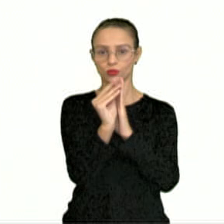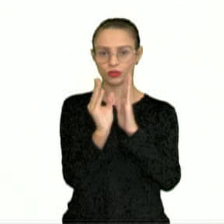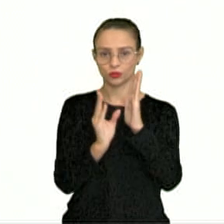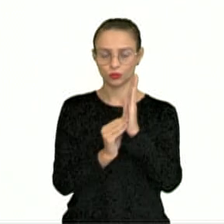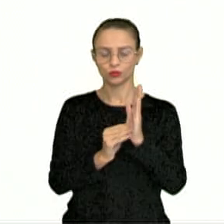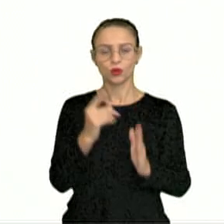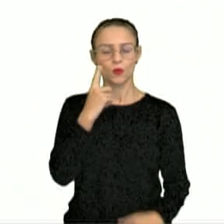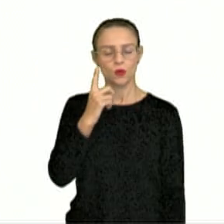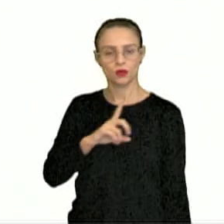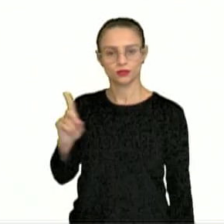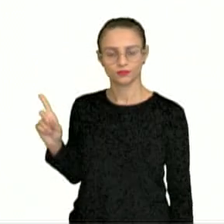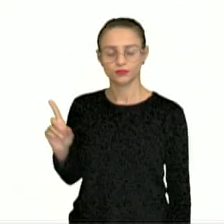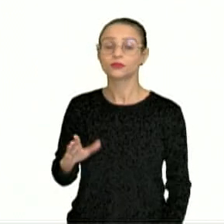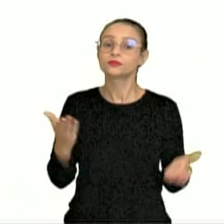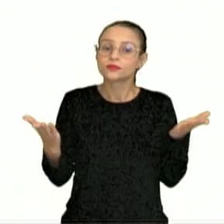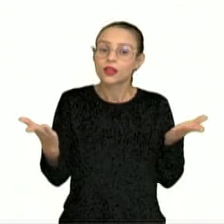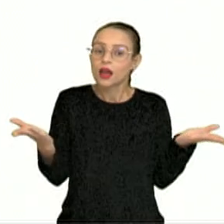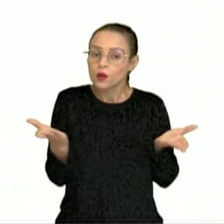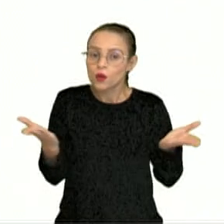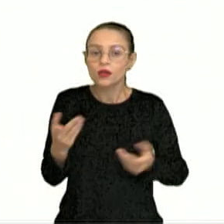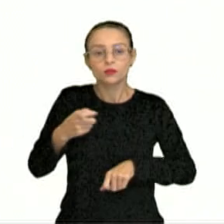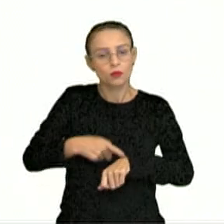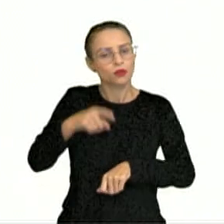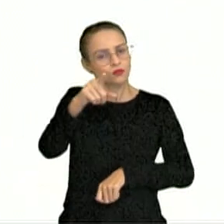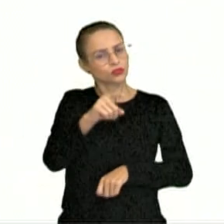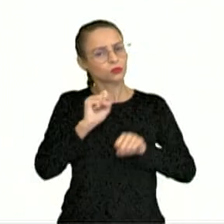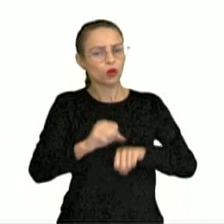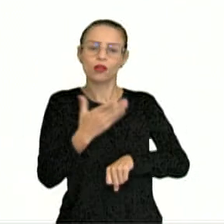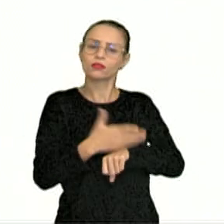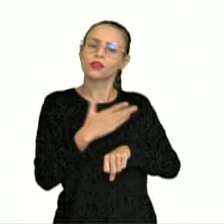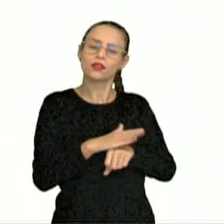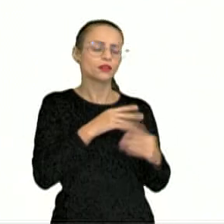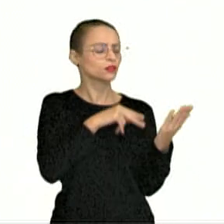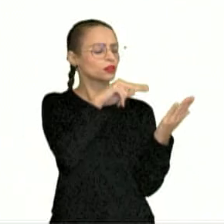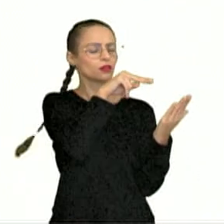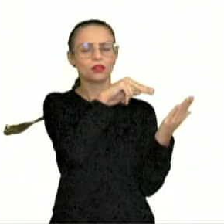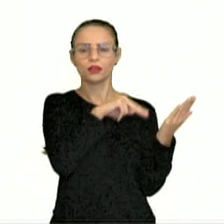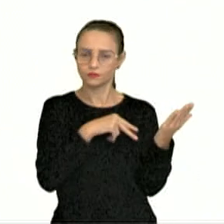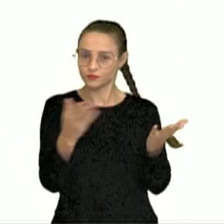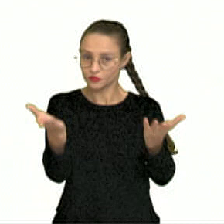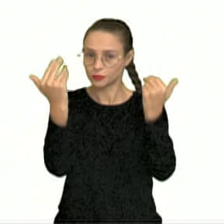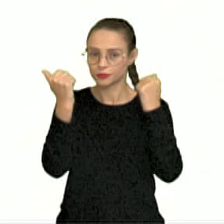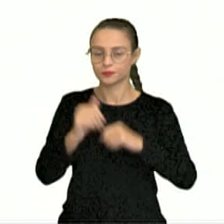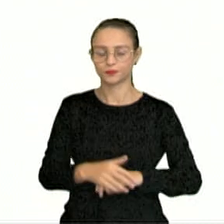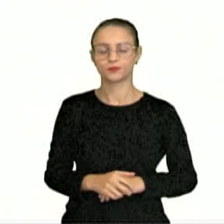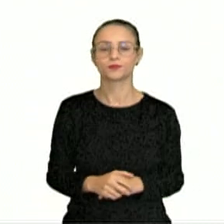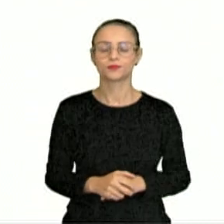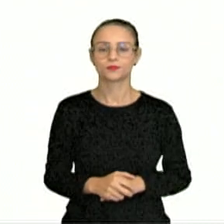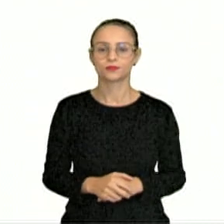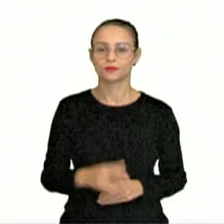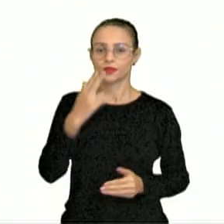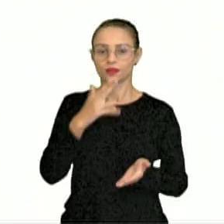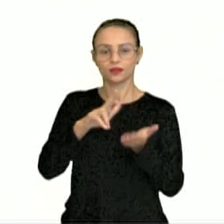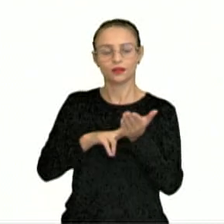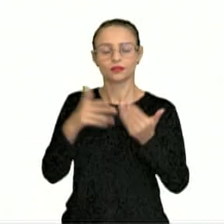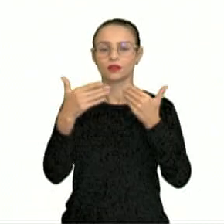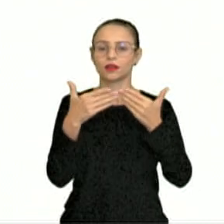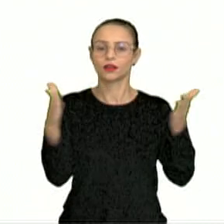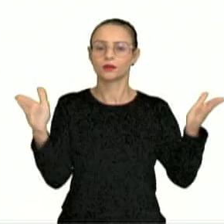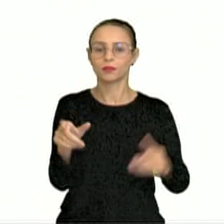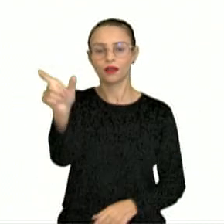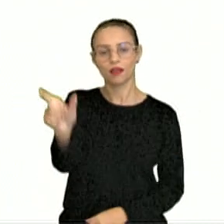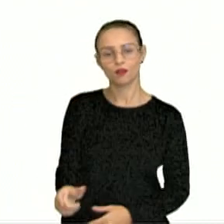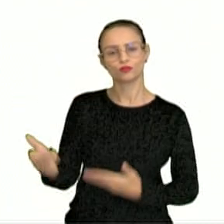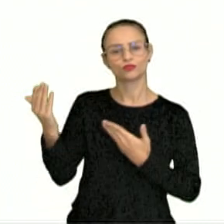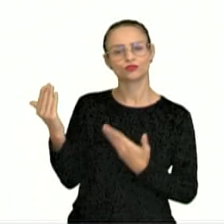dela. Lembrando que nesse momento você pode treinar a sua leitura. Então vamos lá. Carta aberta a um